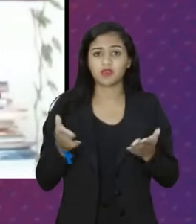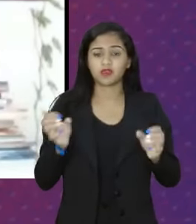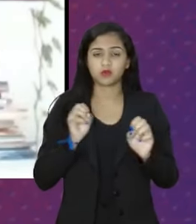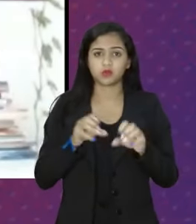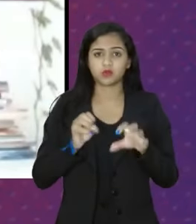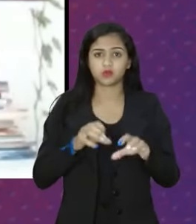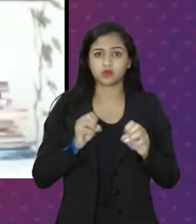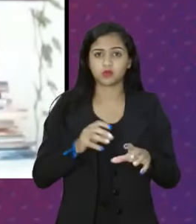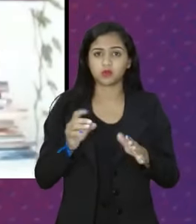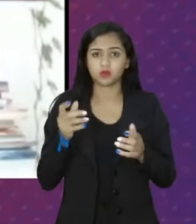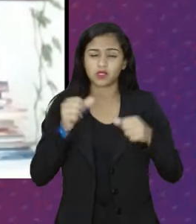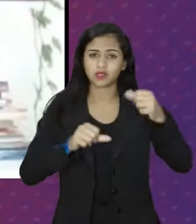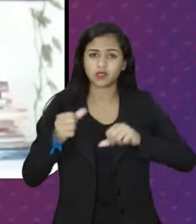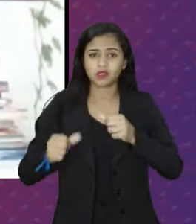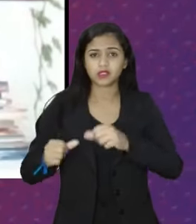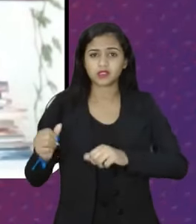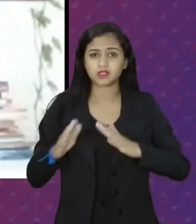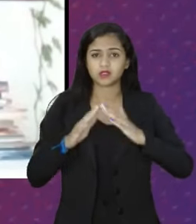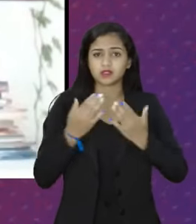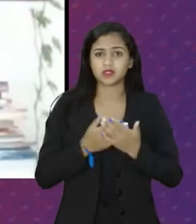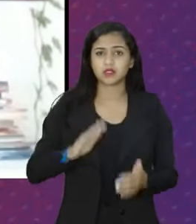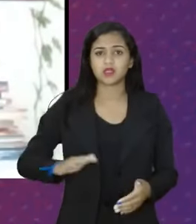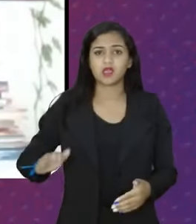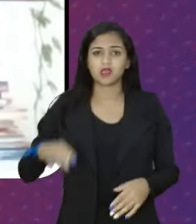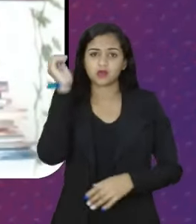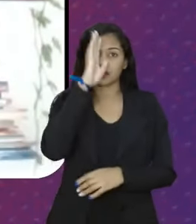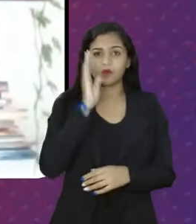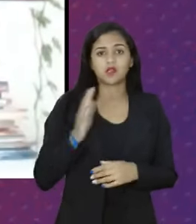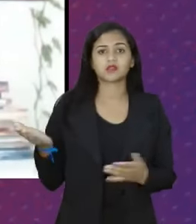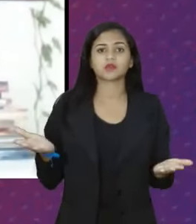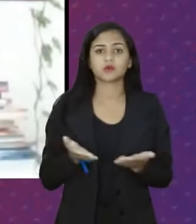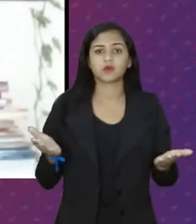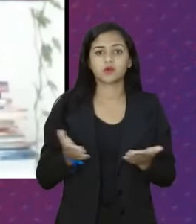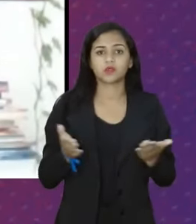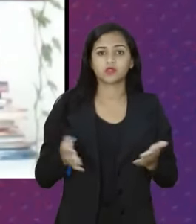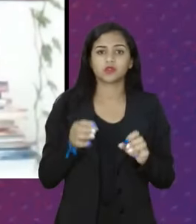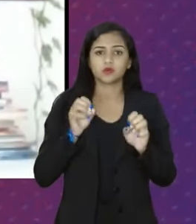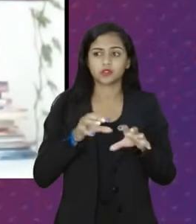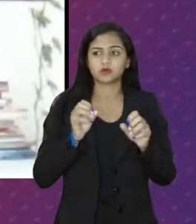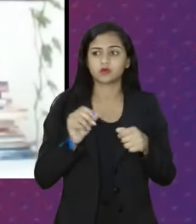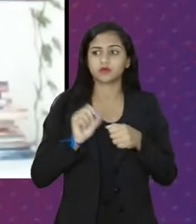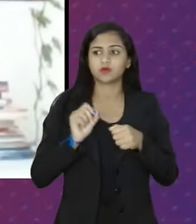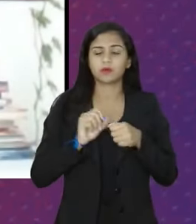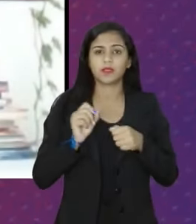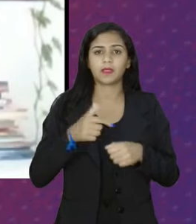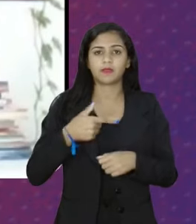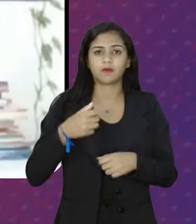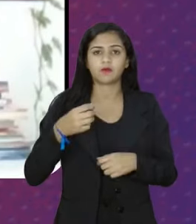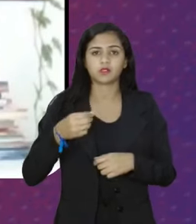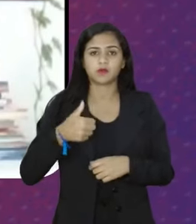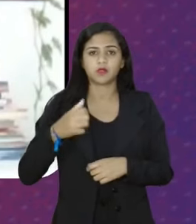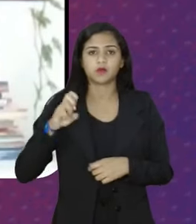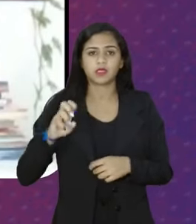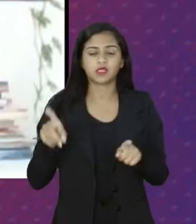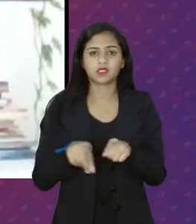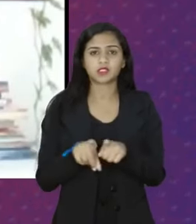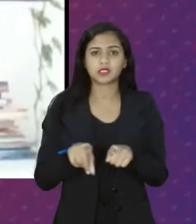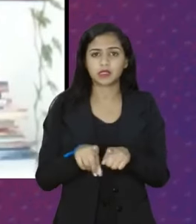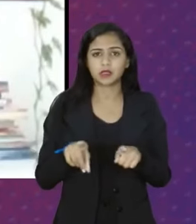verificar a demanda de creche no Brasil hoje. Um estudo que foi feito em 2015, também